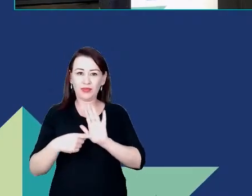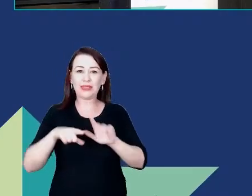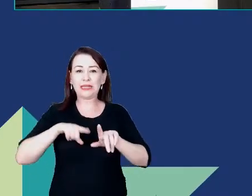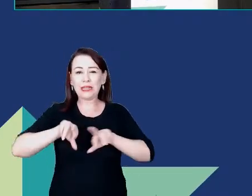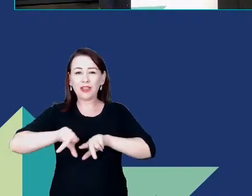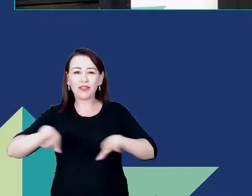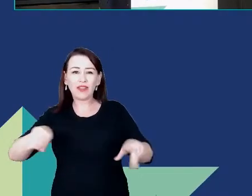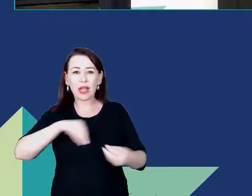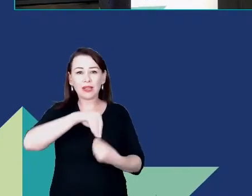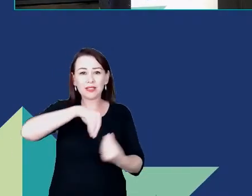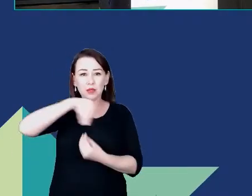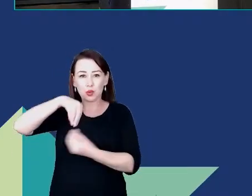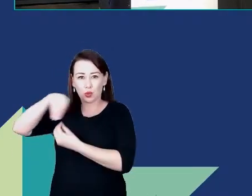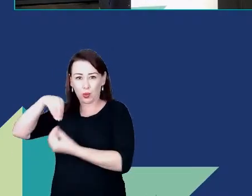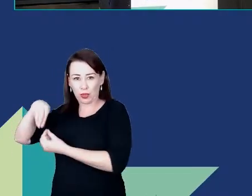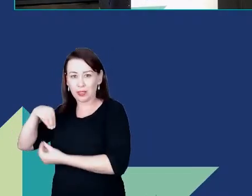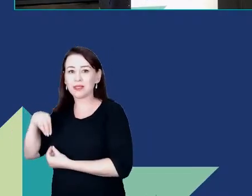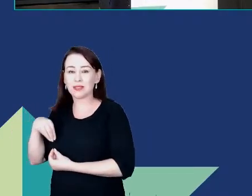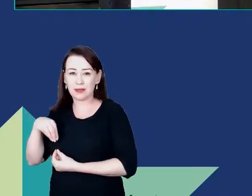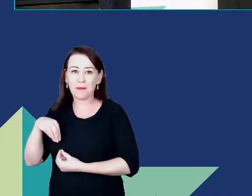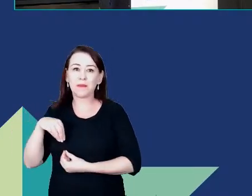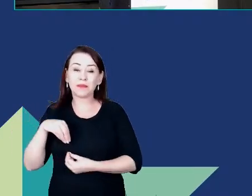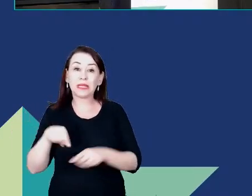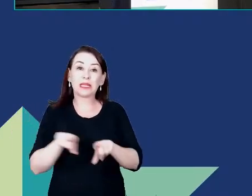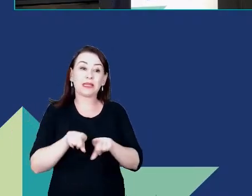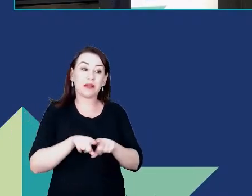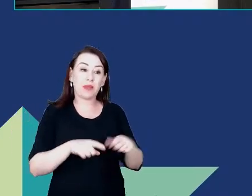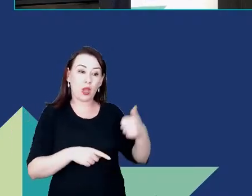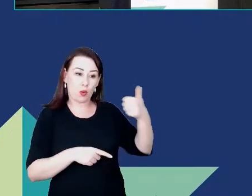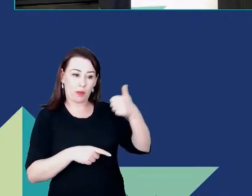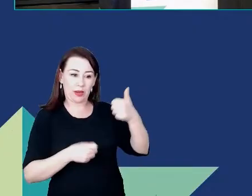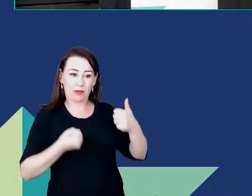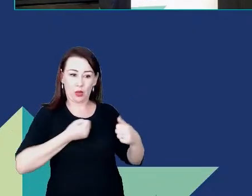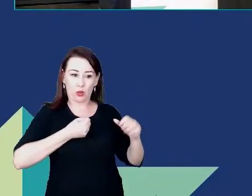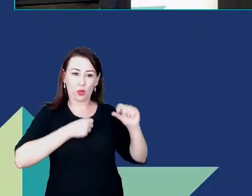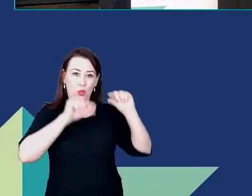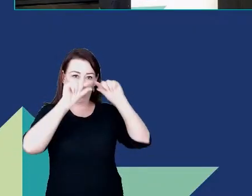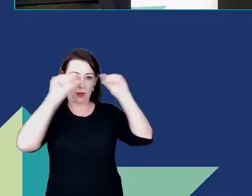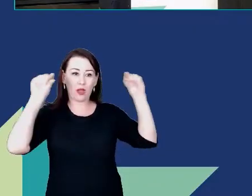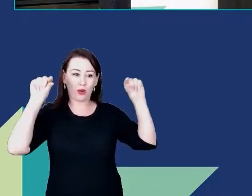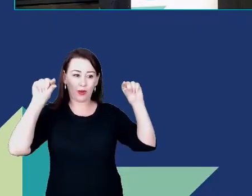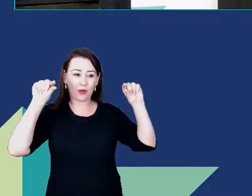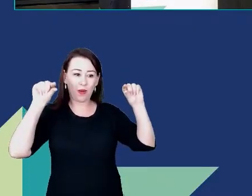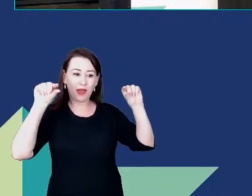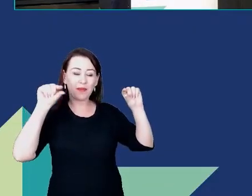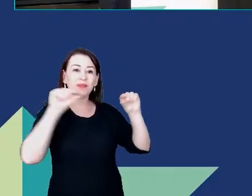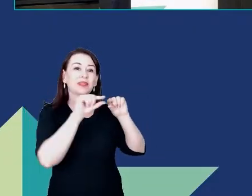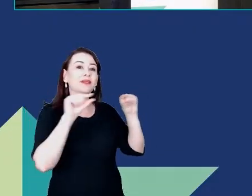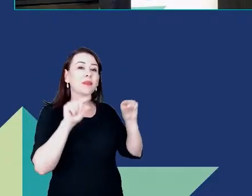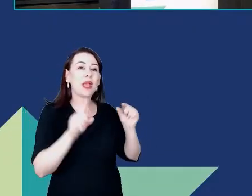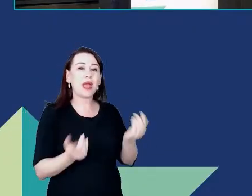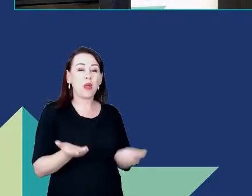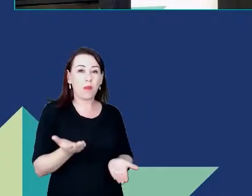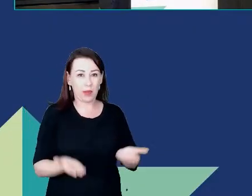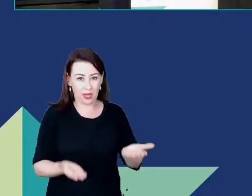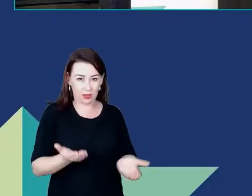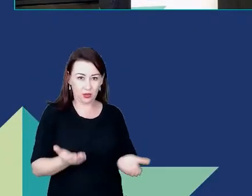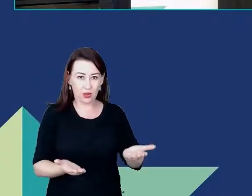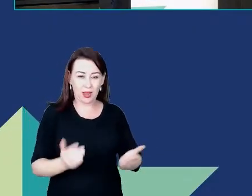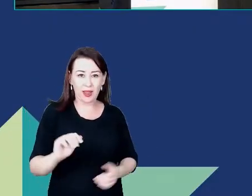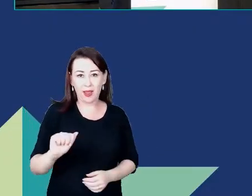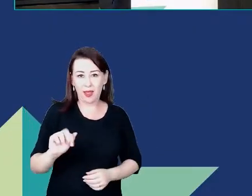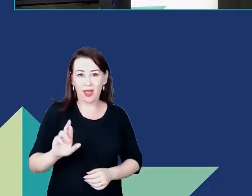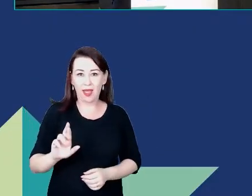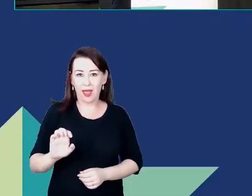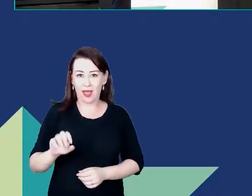em peso, né, o primeiro número, aí, a proporção em peso do rejeito arenoso, e o segundo número,